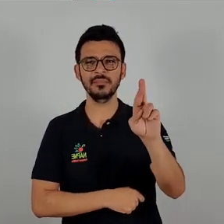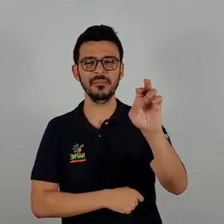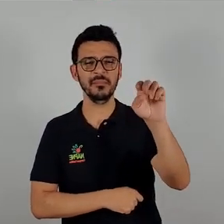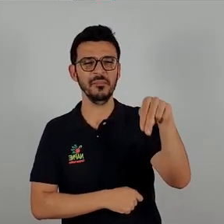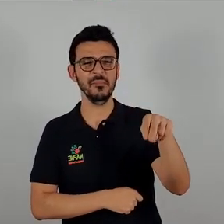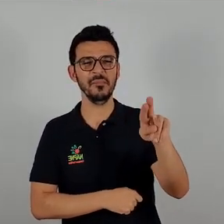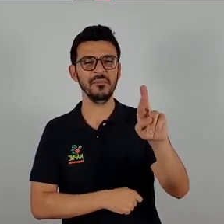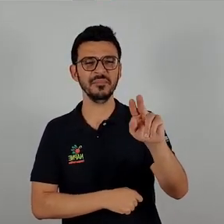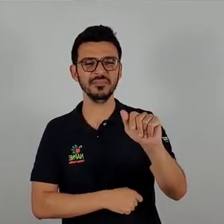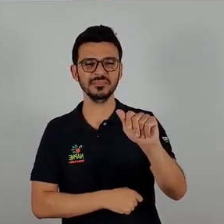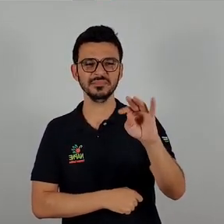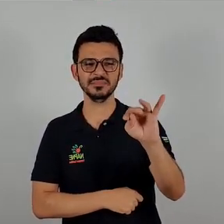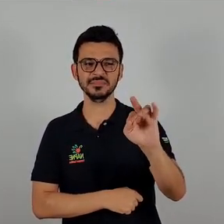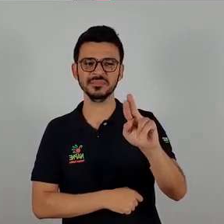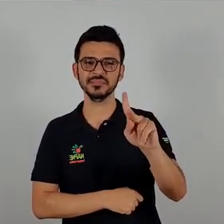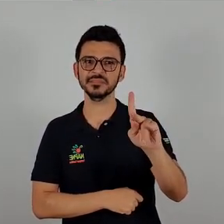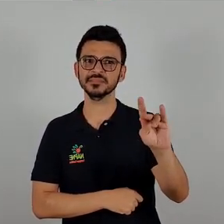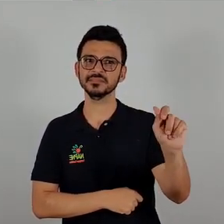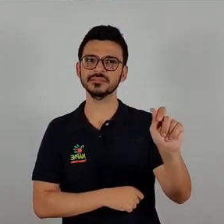paciente sabe disso.